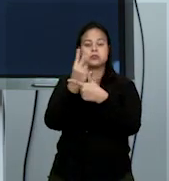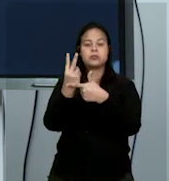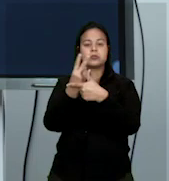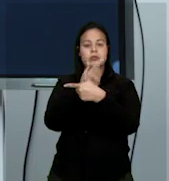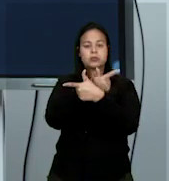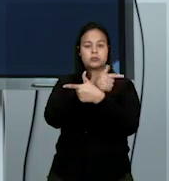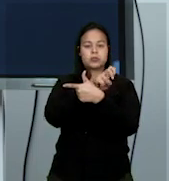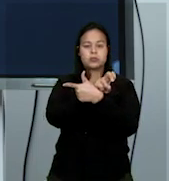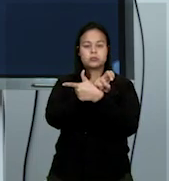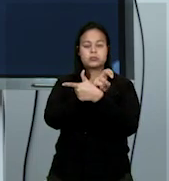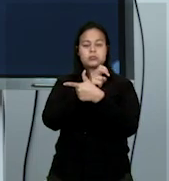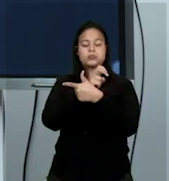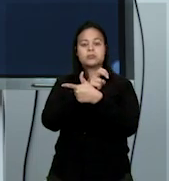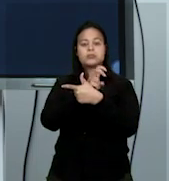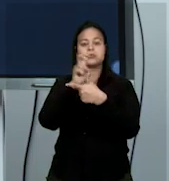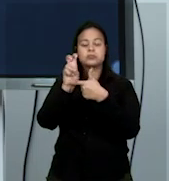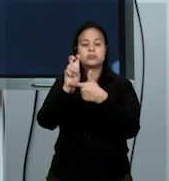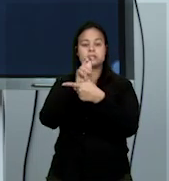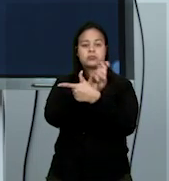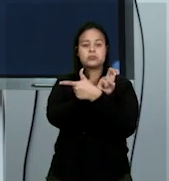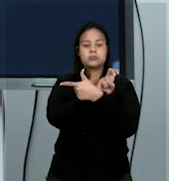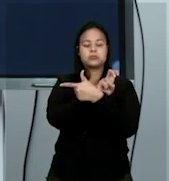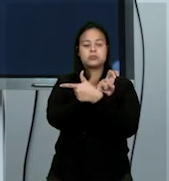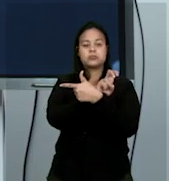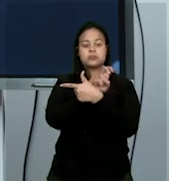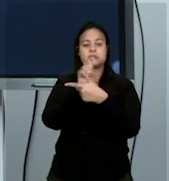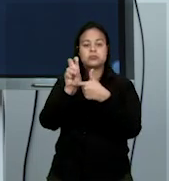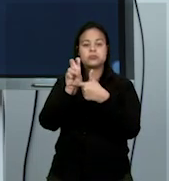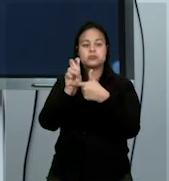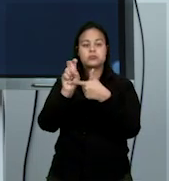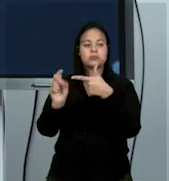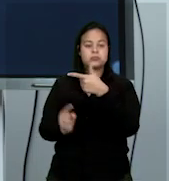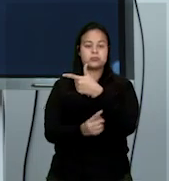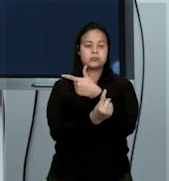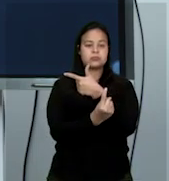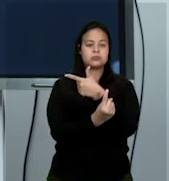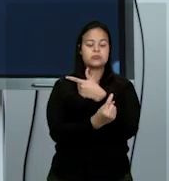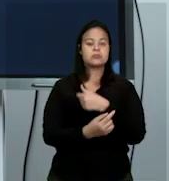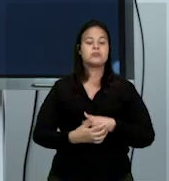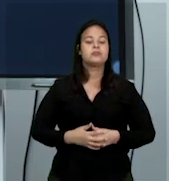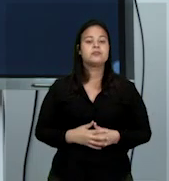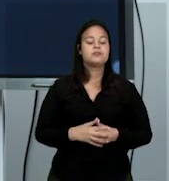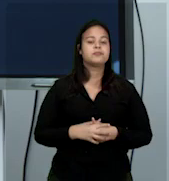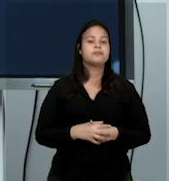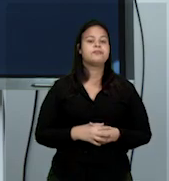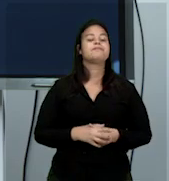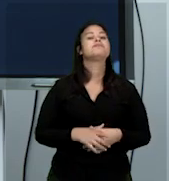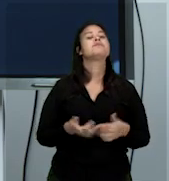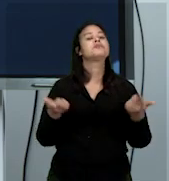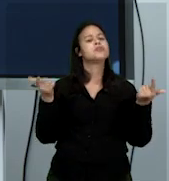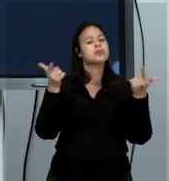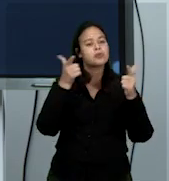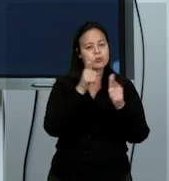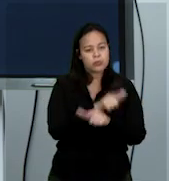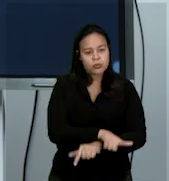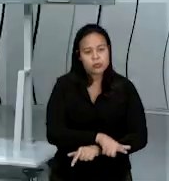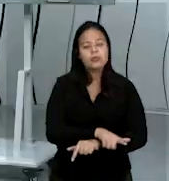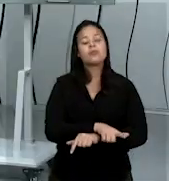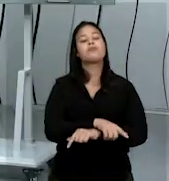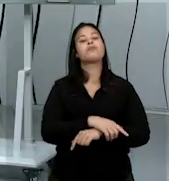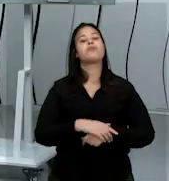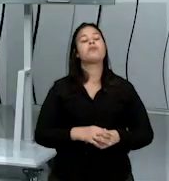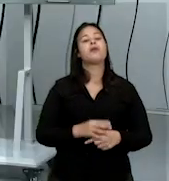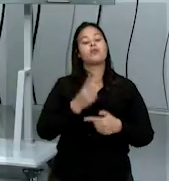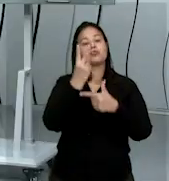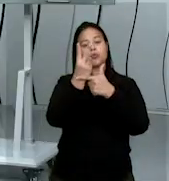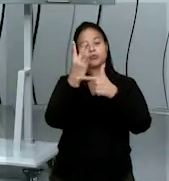2, 25, por 5, 5, por 5, 1. E aí, de novo, cada